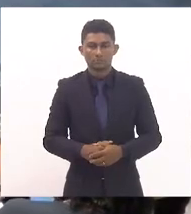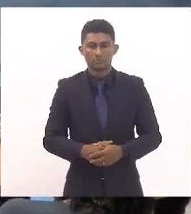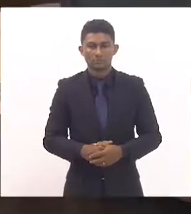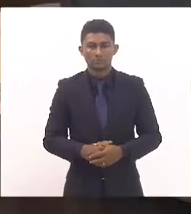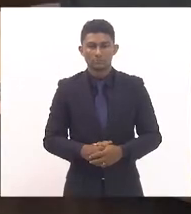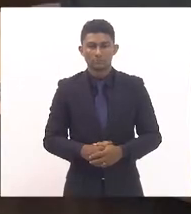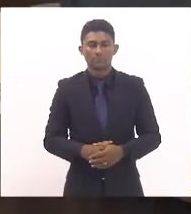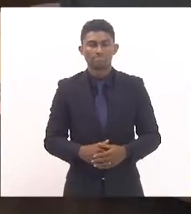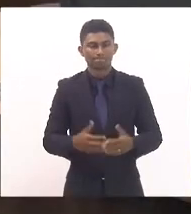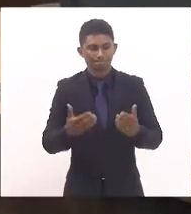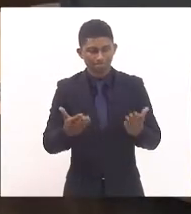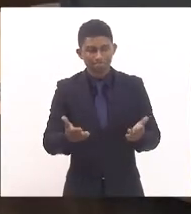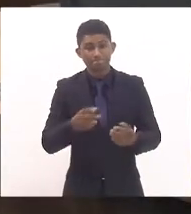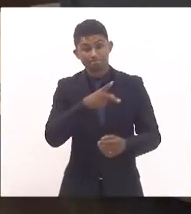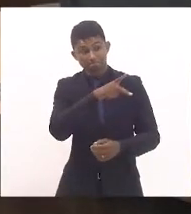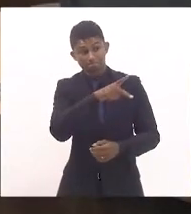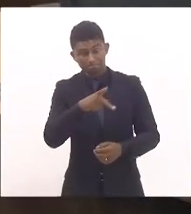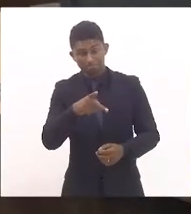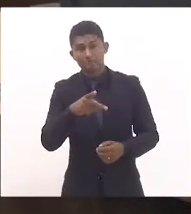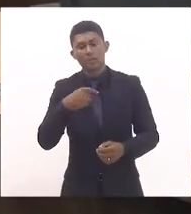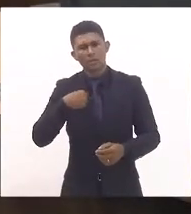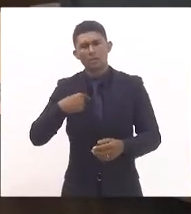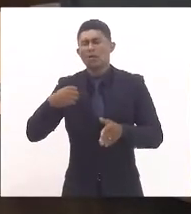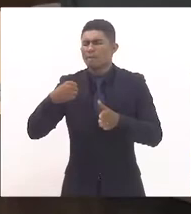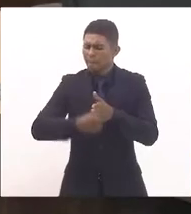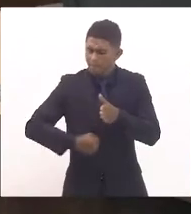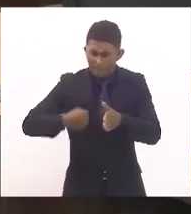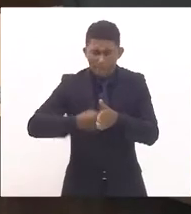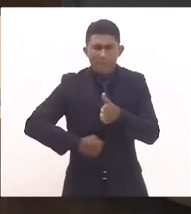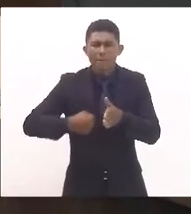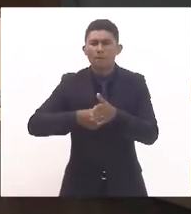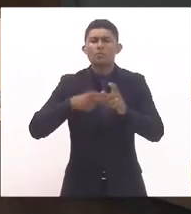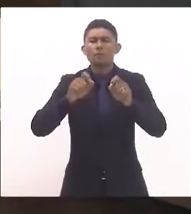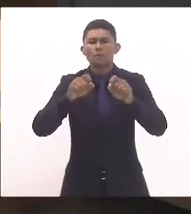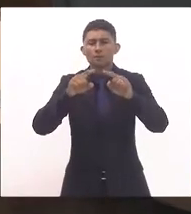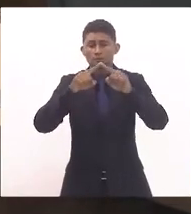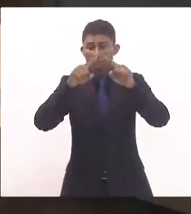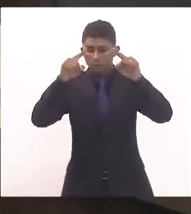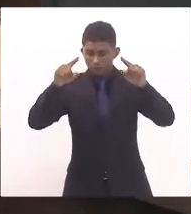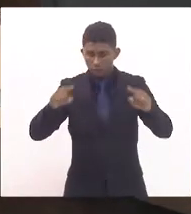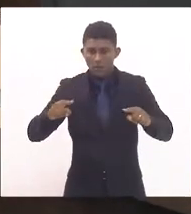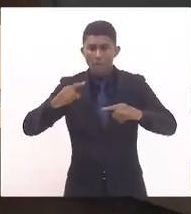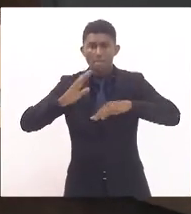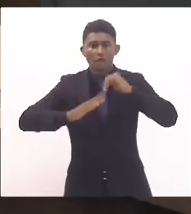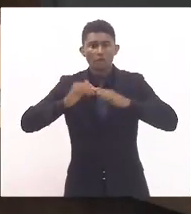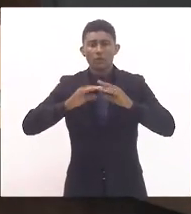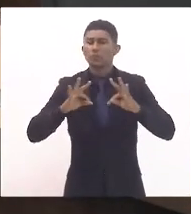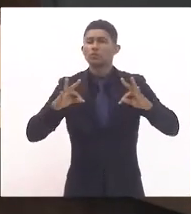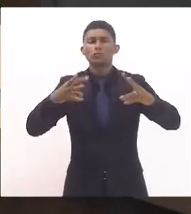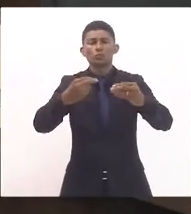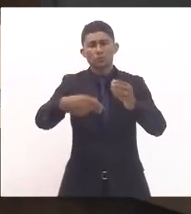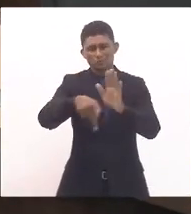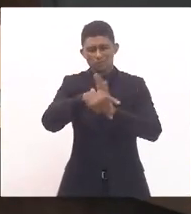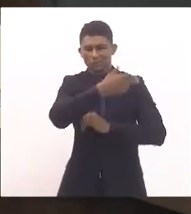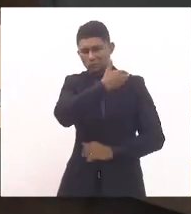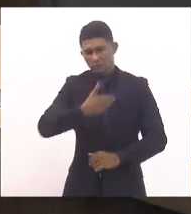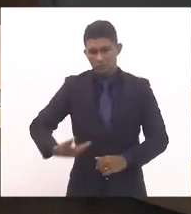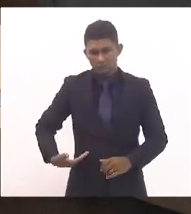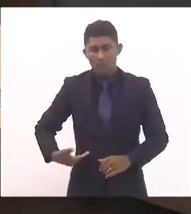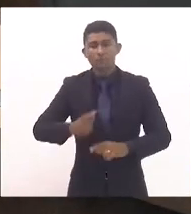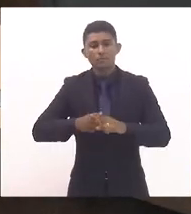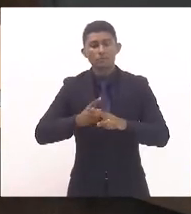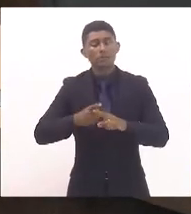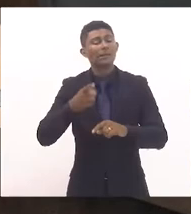Senhor presidente, eu tenho lutado aqui na casa pela valorização de todos os profissionais, servidores públicos, porque eu entendo que sem serviço público